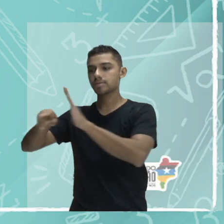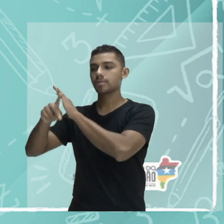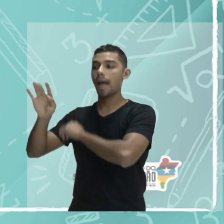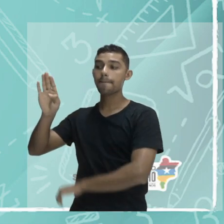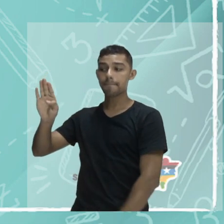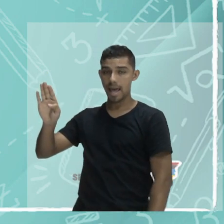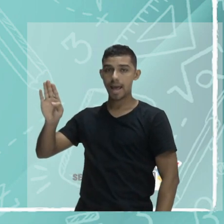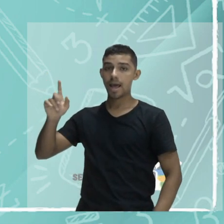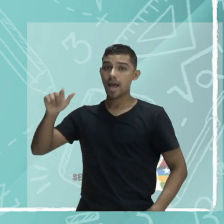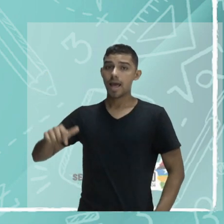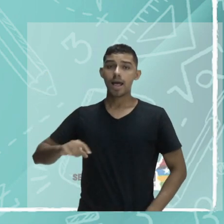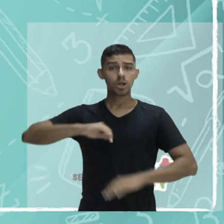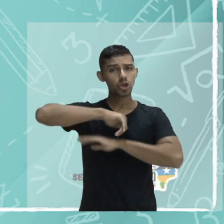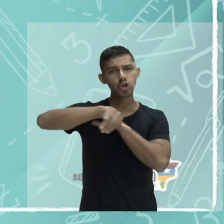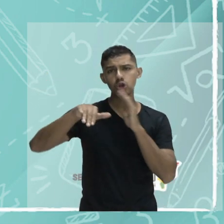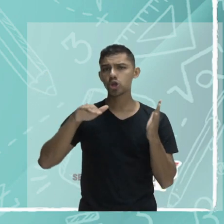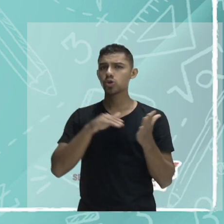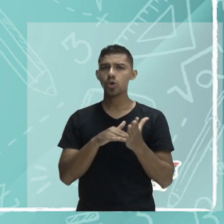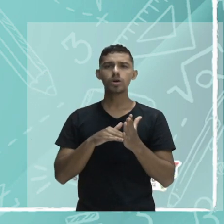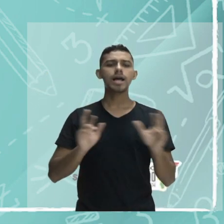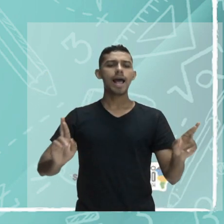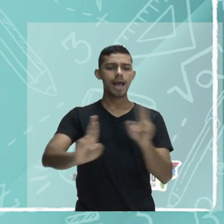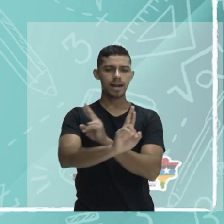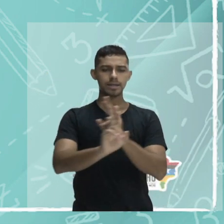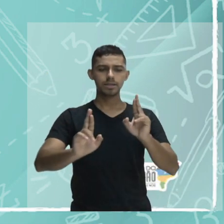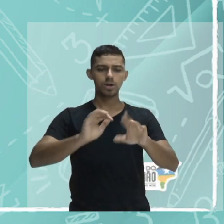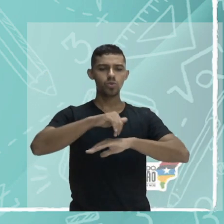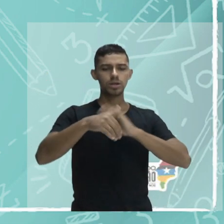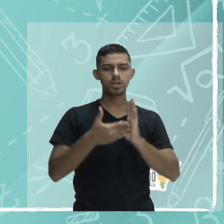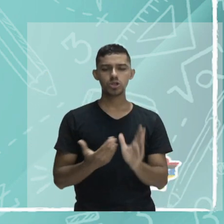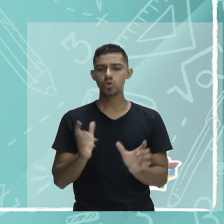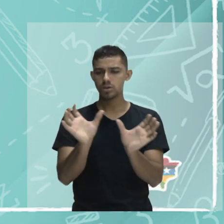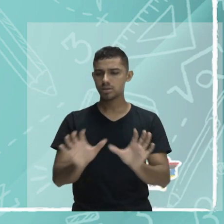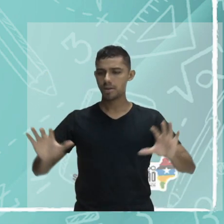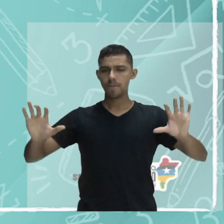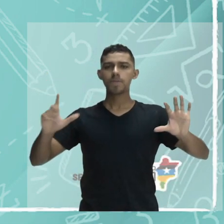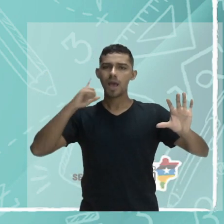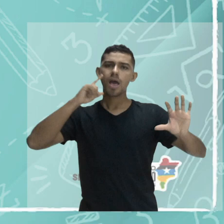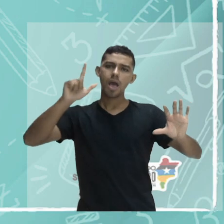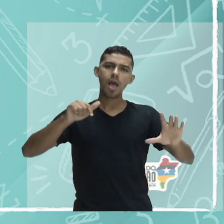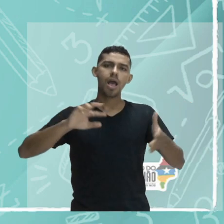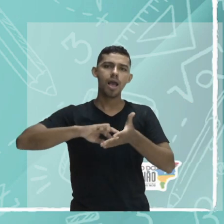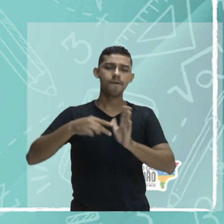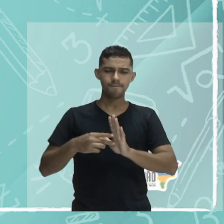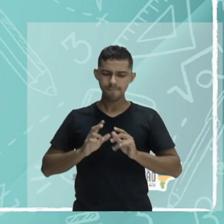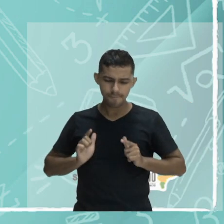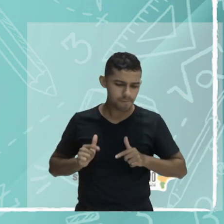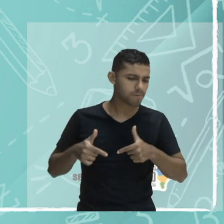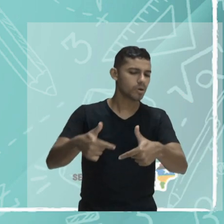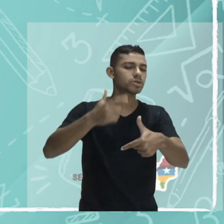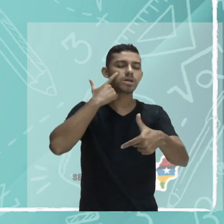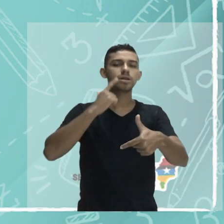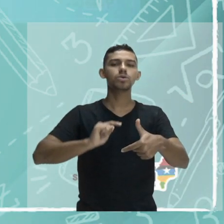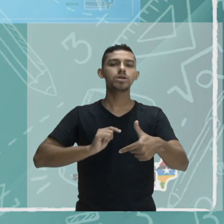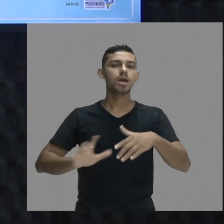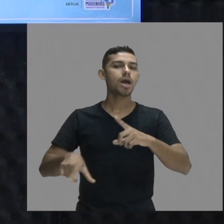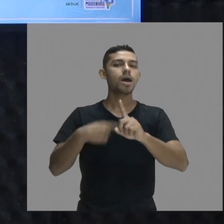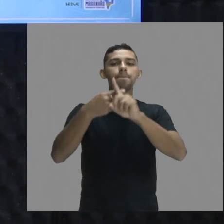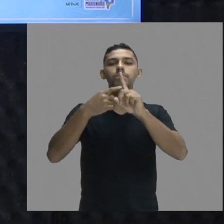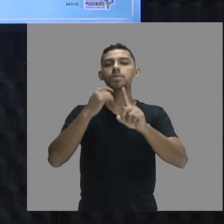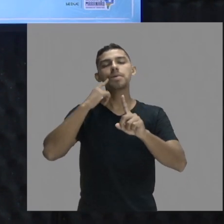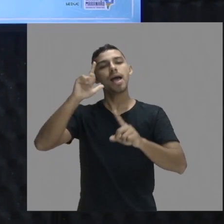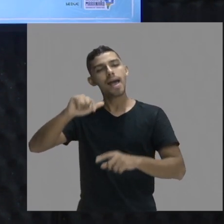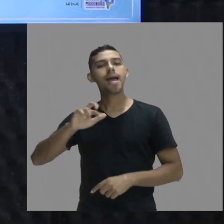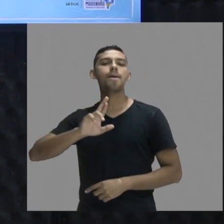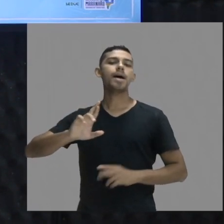B, toda relação entre esses elementos, tá? Reforçando a ideia que uma função ela é de fato